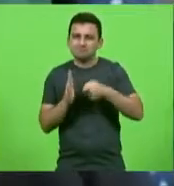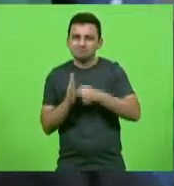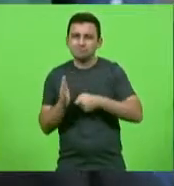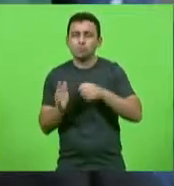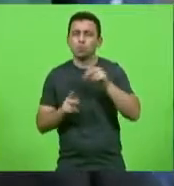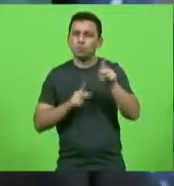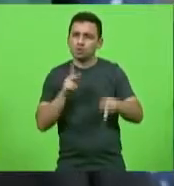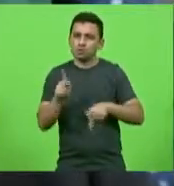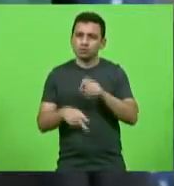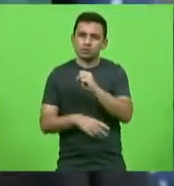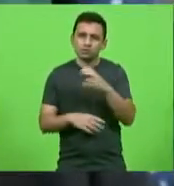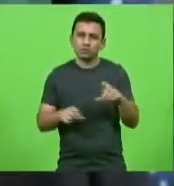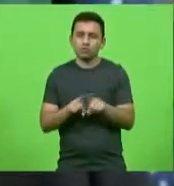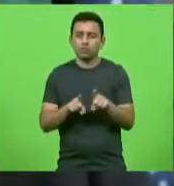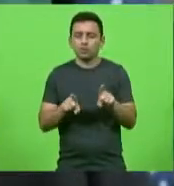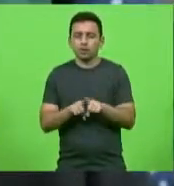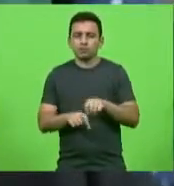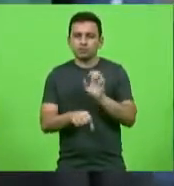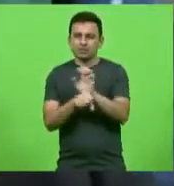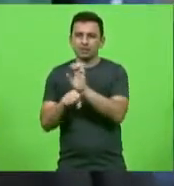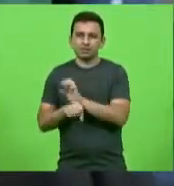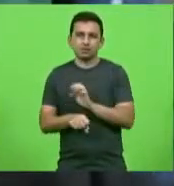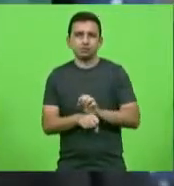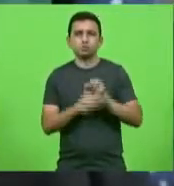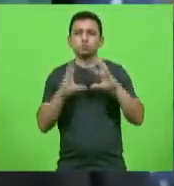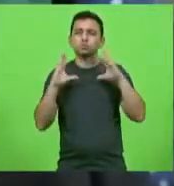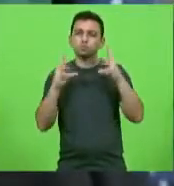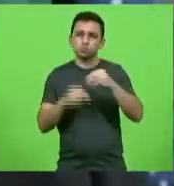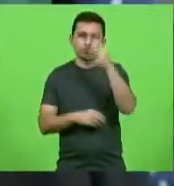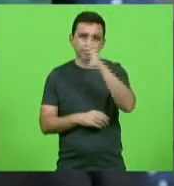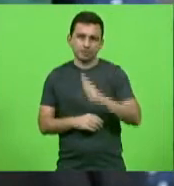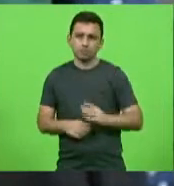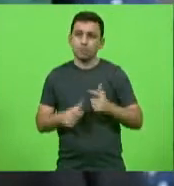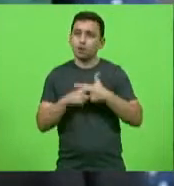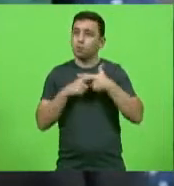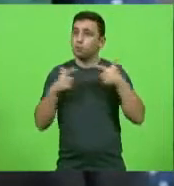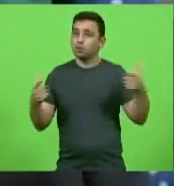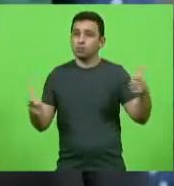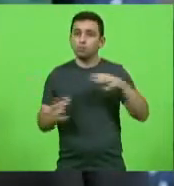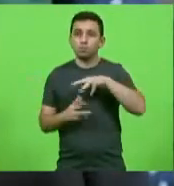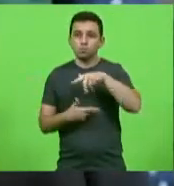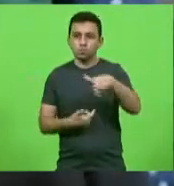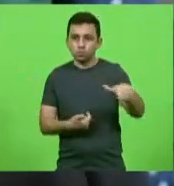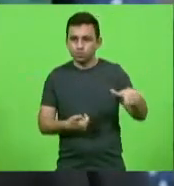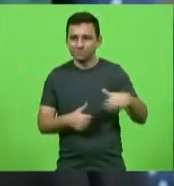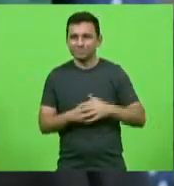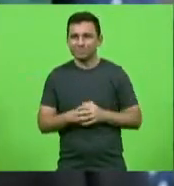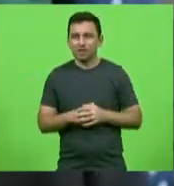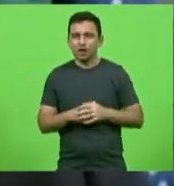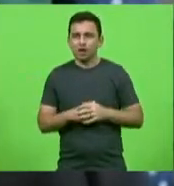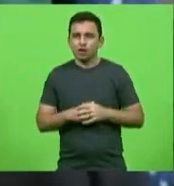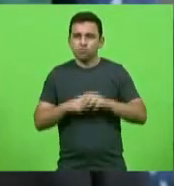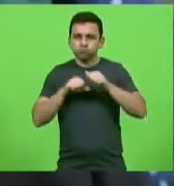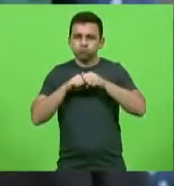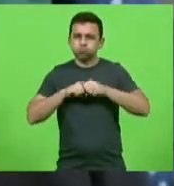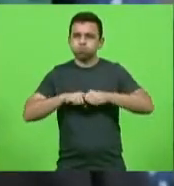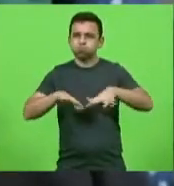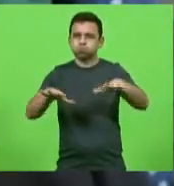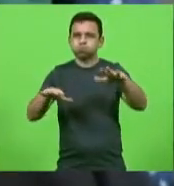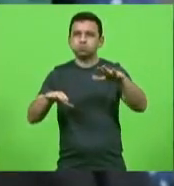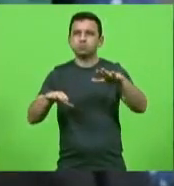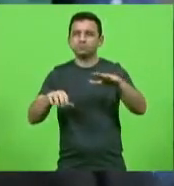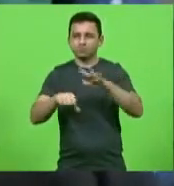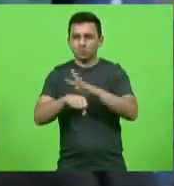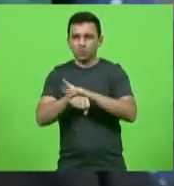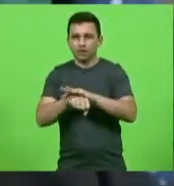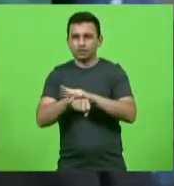mas pelos todos os estados da Federação Brasileira e a grande maioria dos países. A eclosão da pandemia foi de uma celeridade